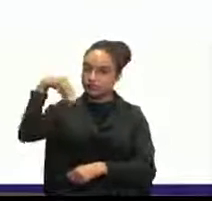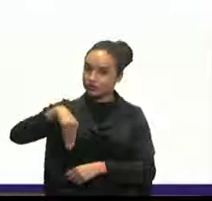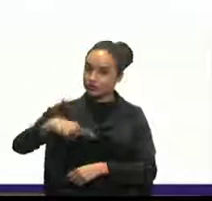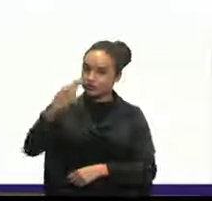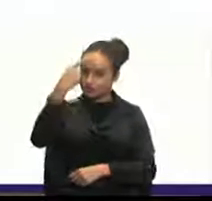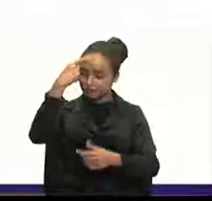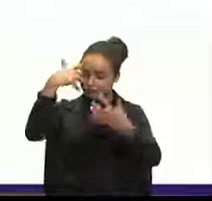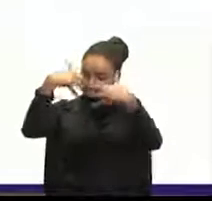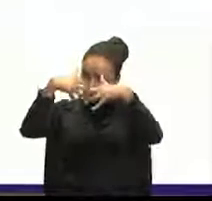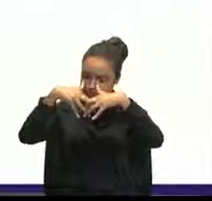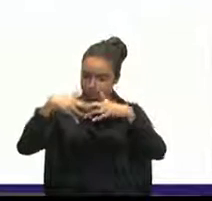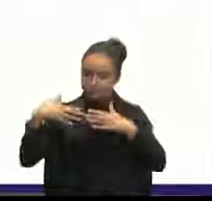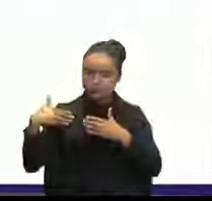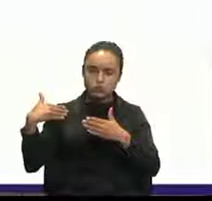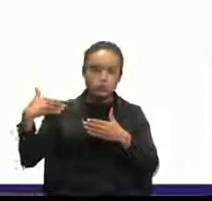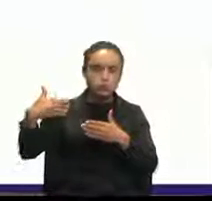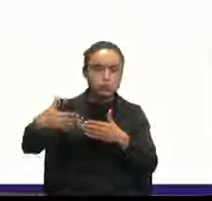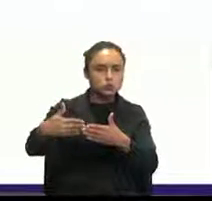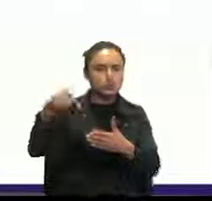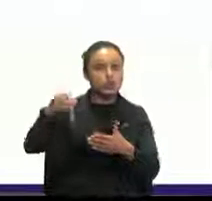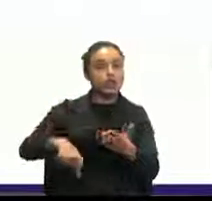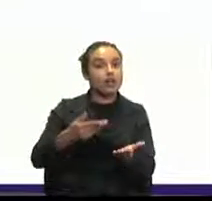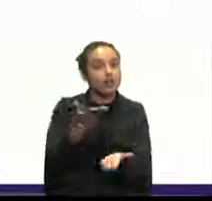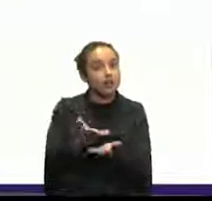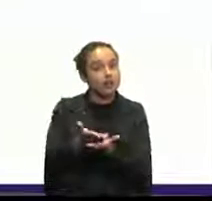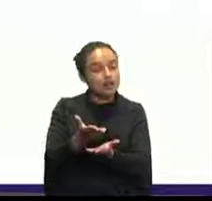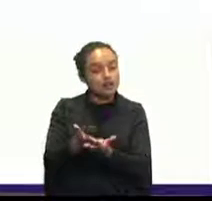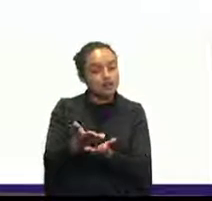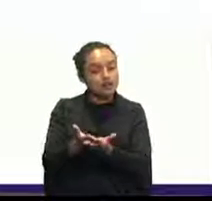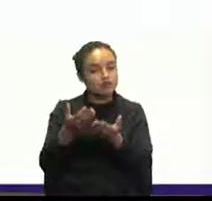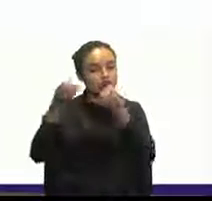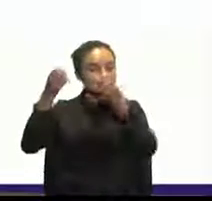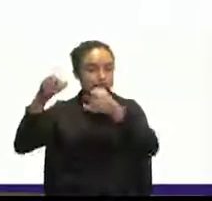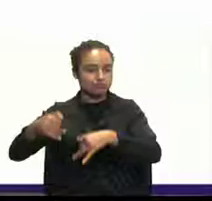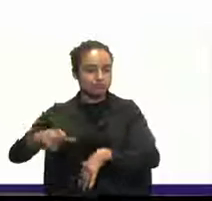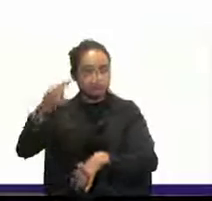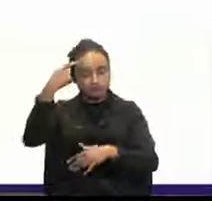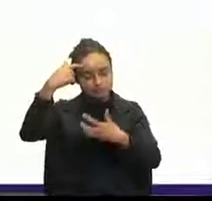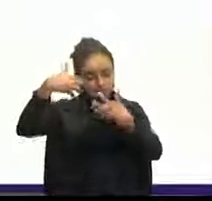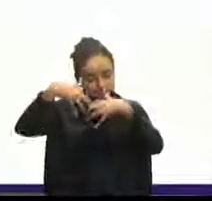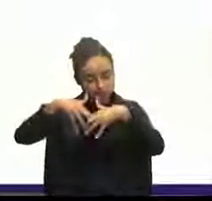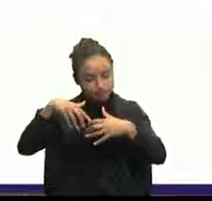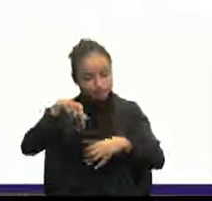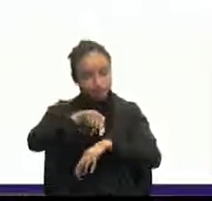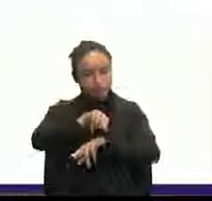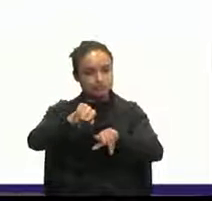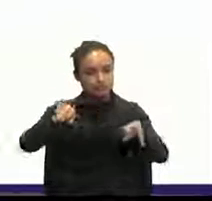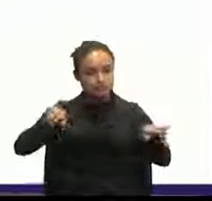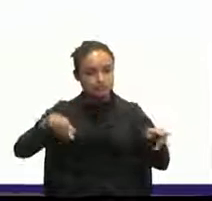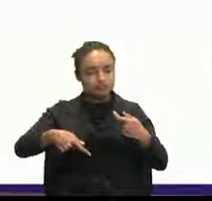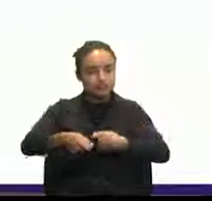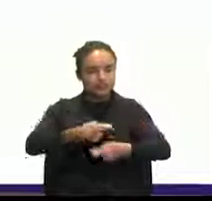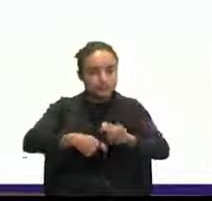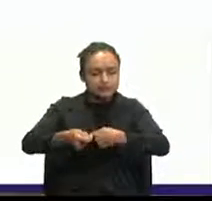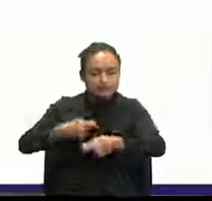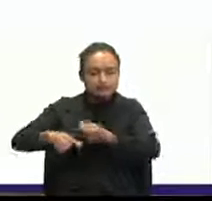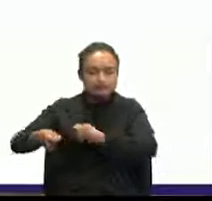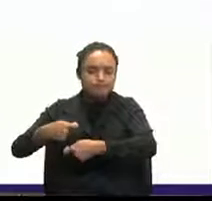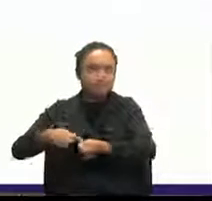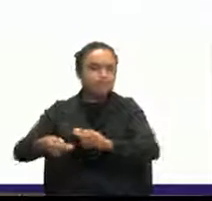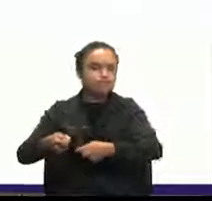reflexão da tudo aquilo que o professor passou na al a você vai fazer essa reflexão quais variáveis econômicas devemos considerar